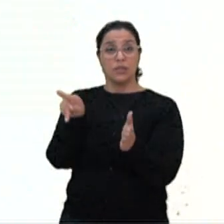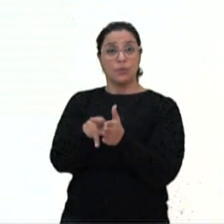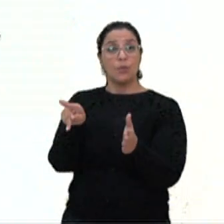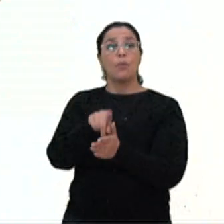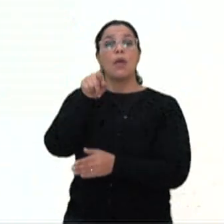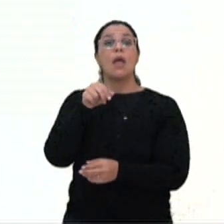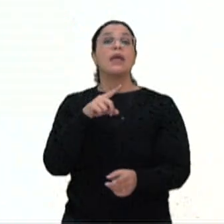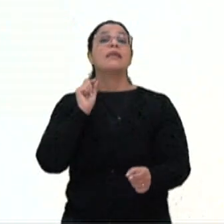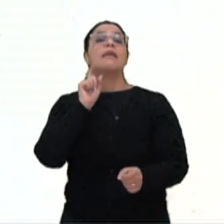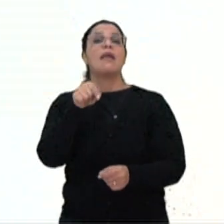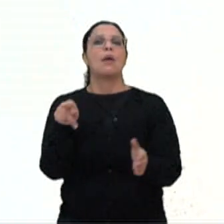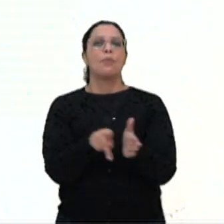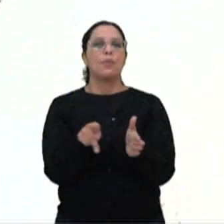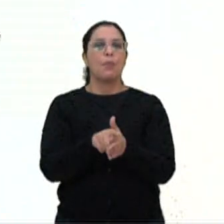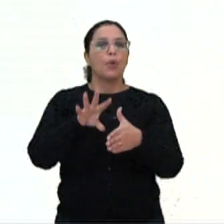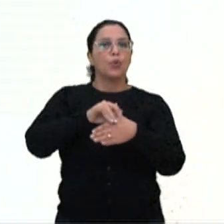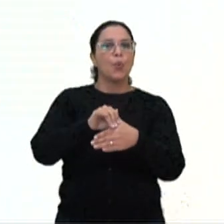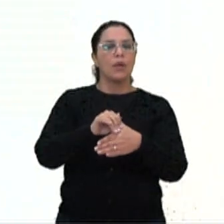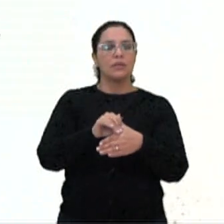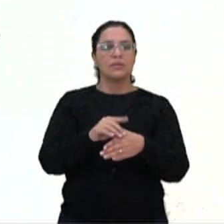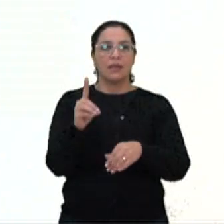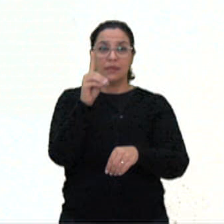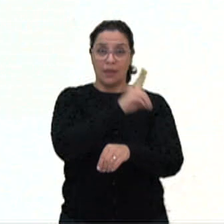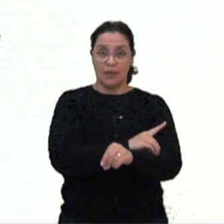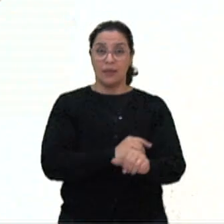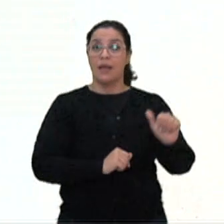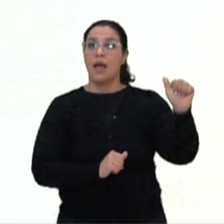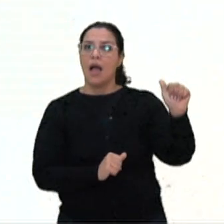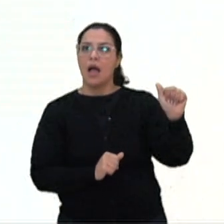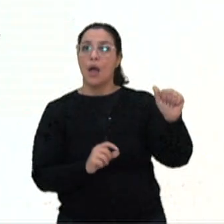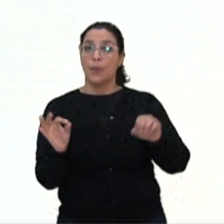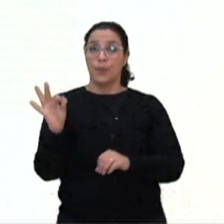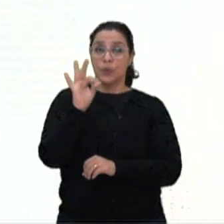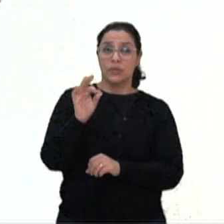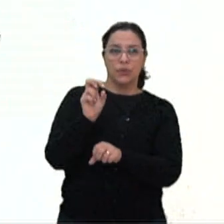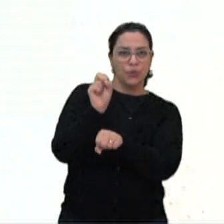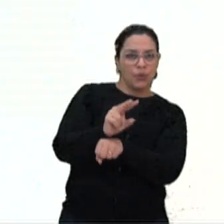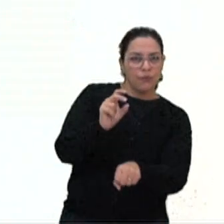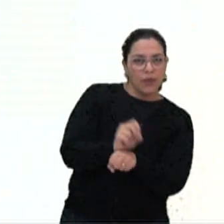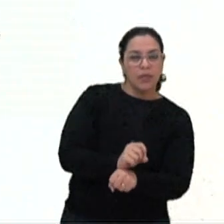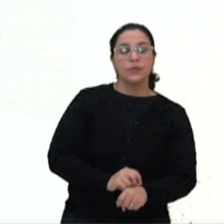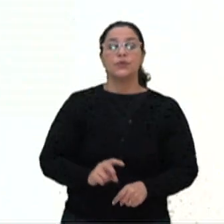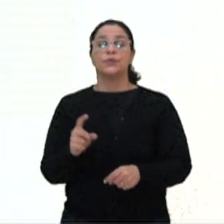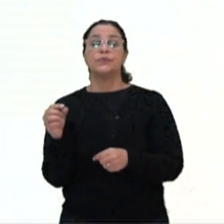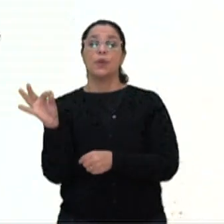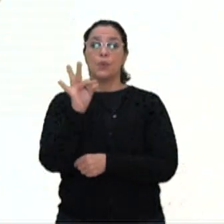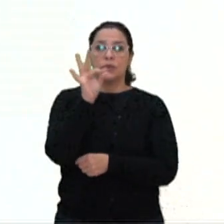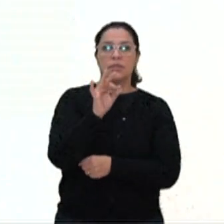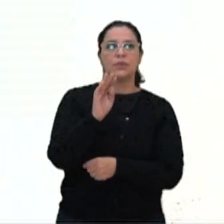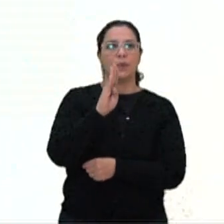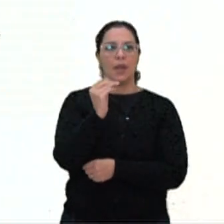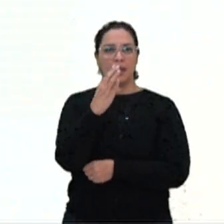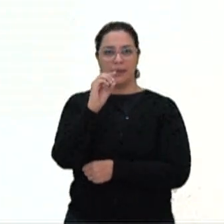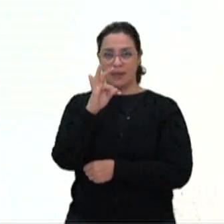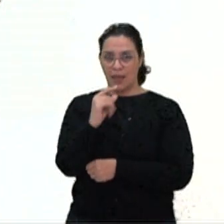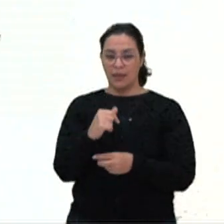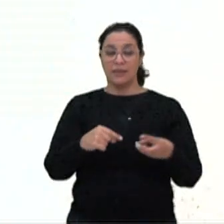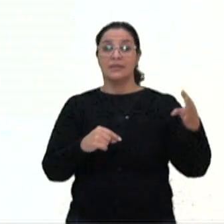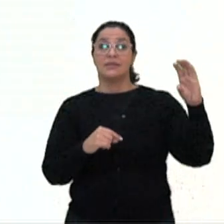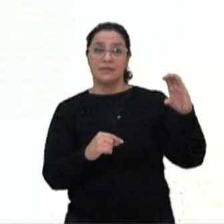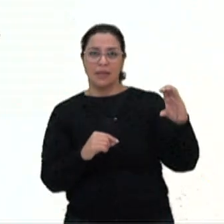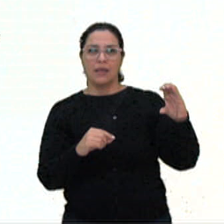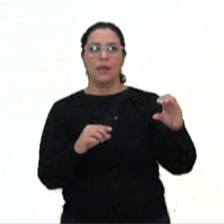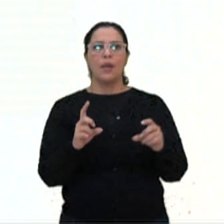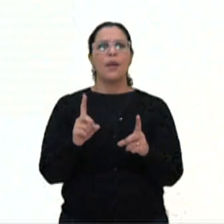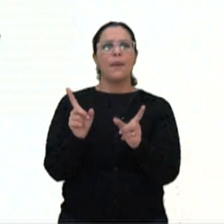são, respectivamente, letra A, um mosquito e um vírus, B, mosquito e bactéria, C, percevejo e vírus